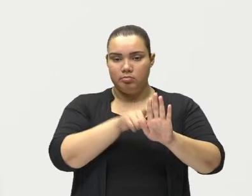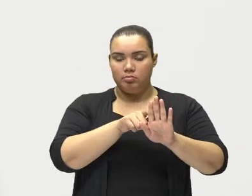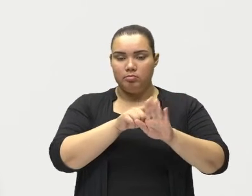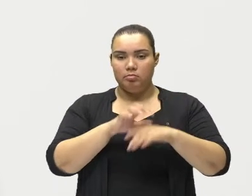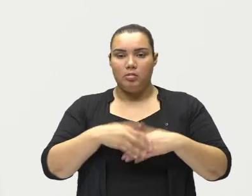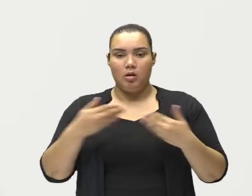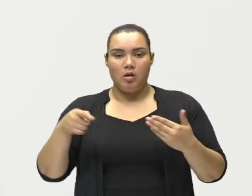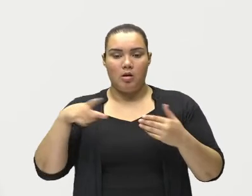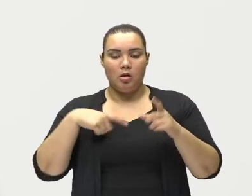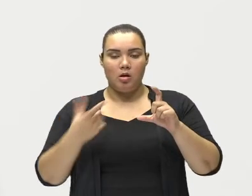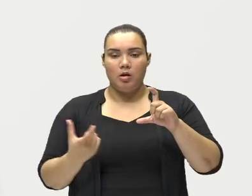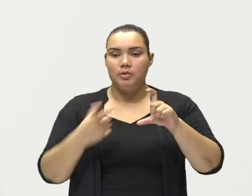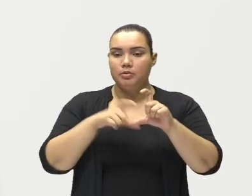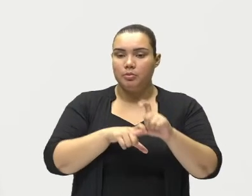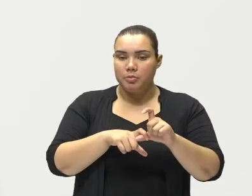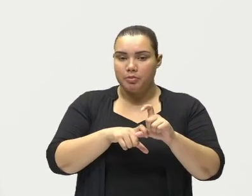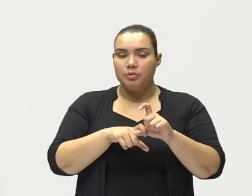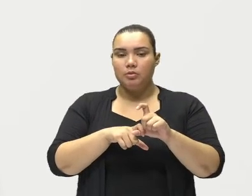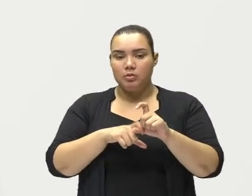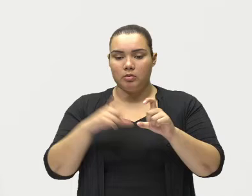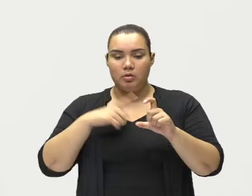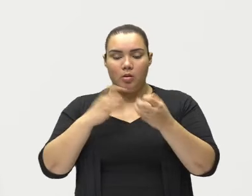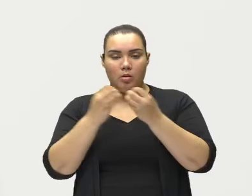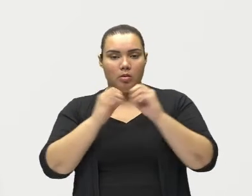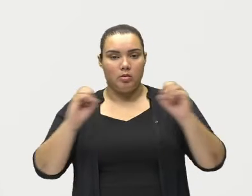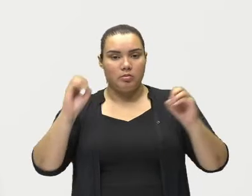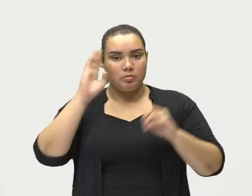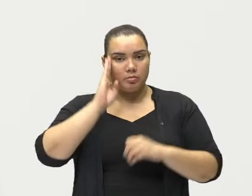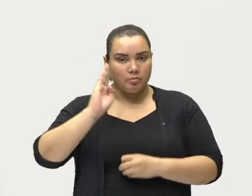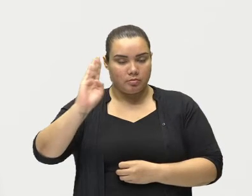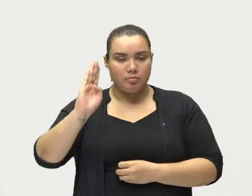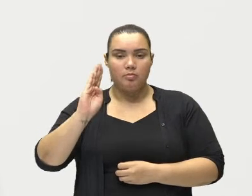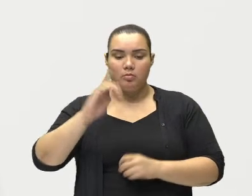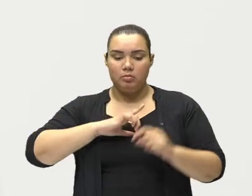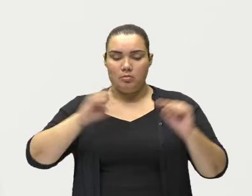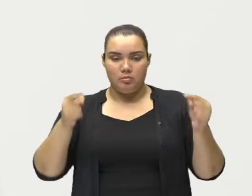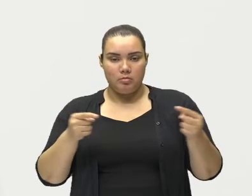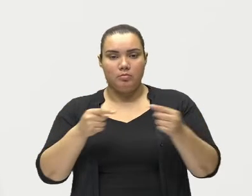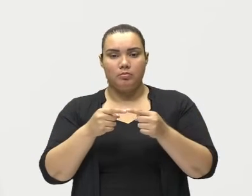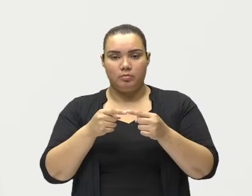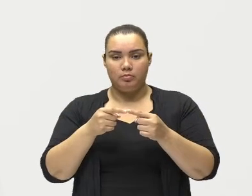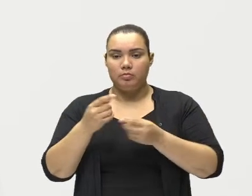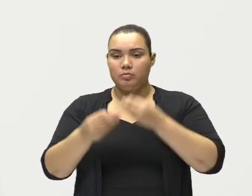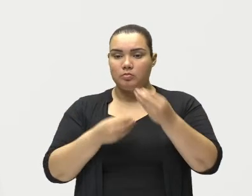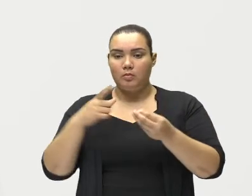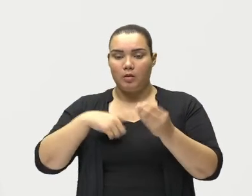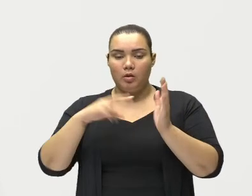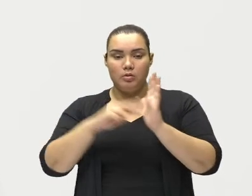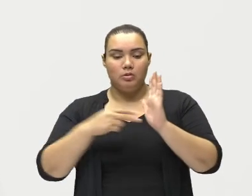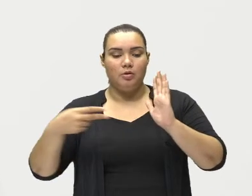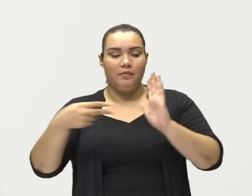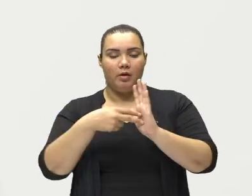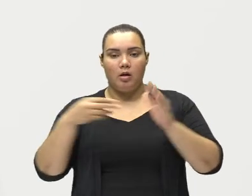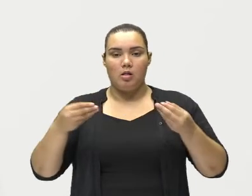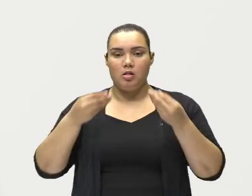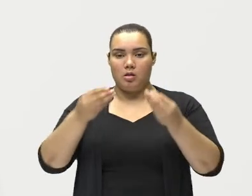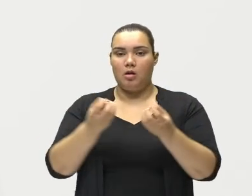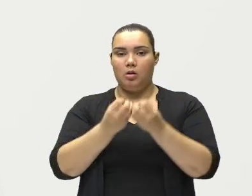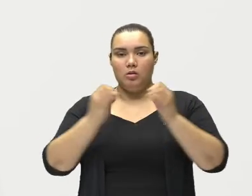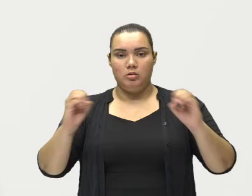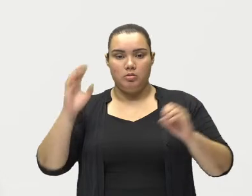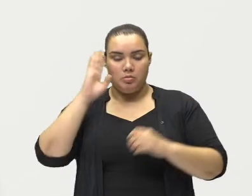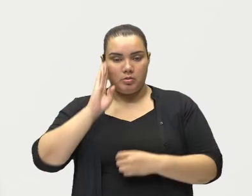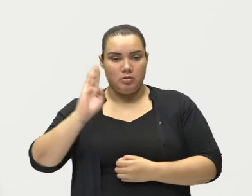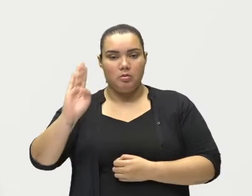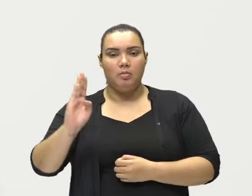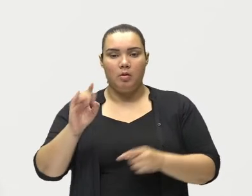ela é subordinada à oração principal, ela está servindo, dando um sentido para essa oração principal,